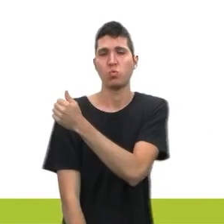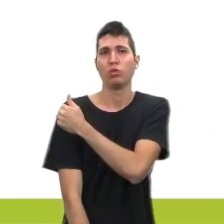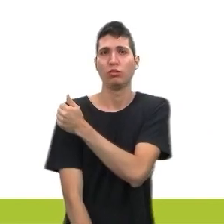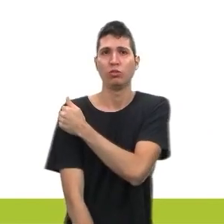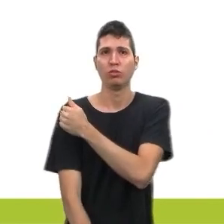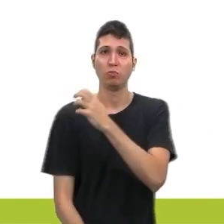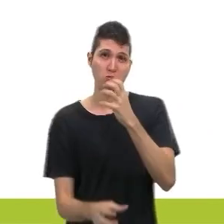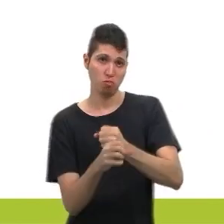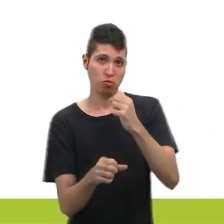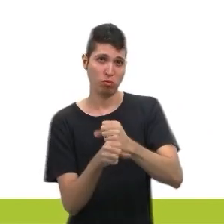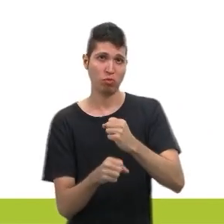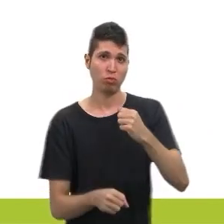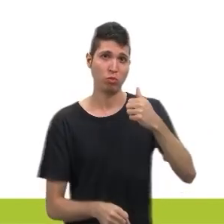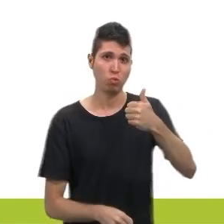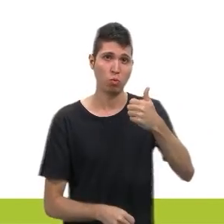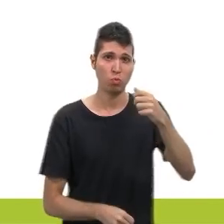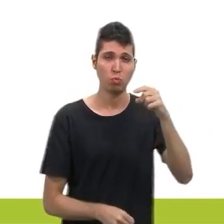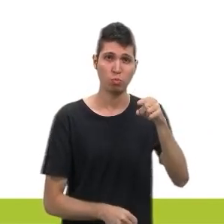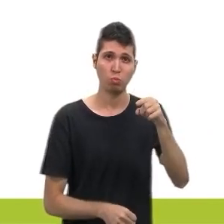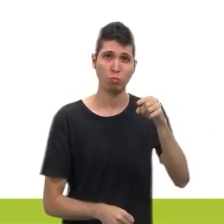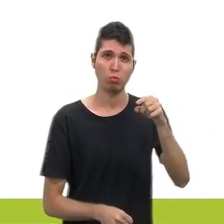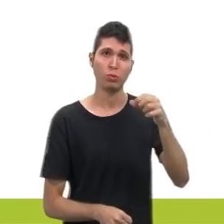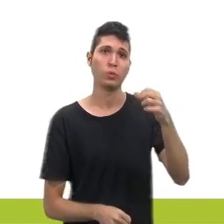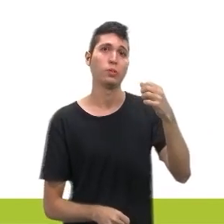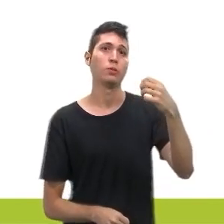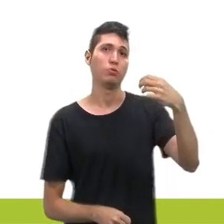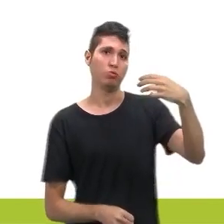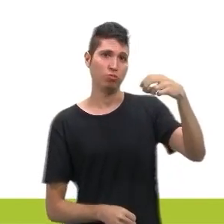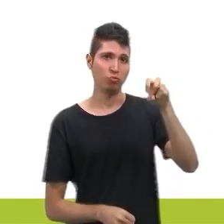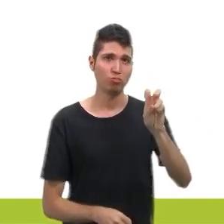medidos foram 1,54,